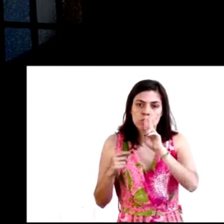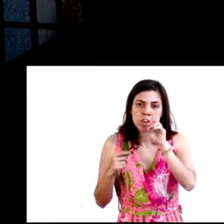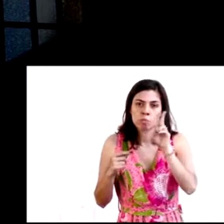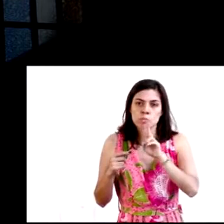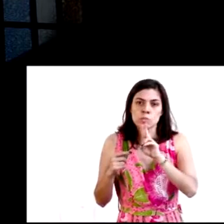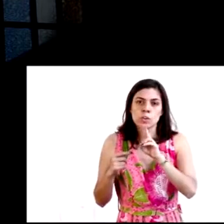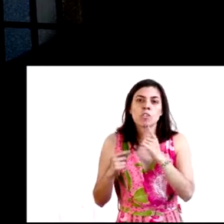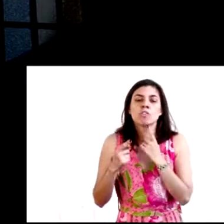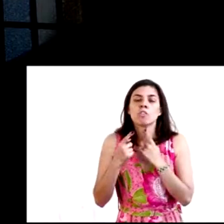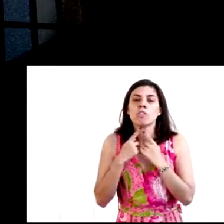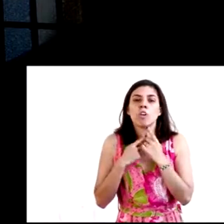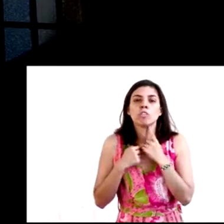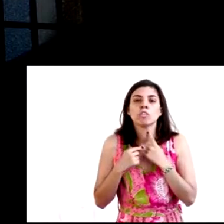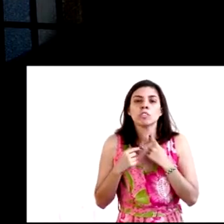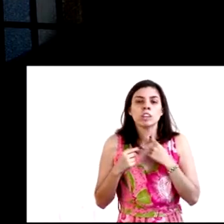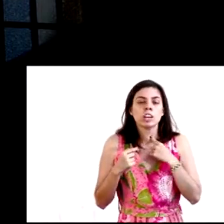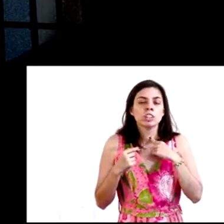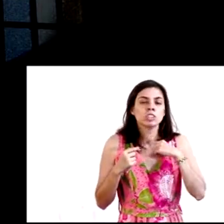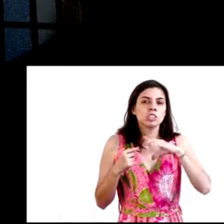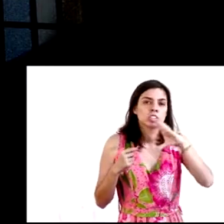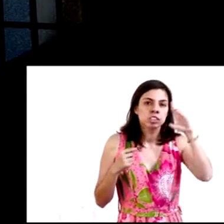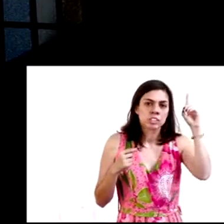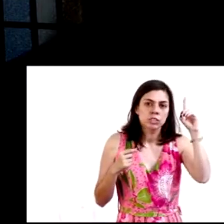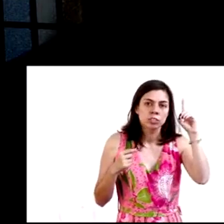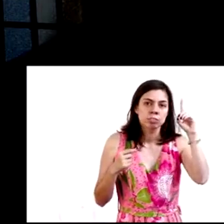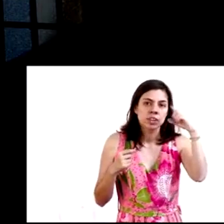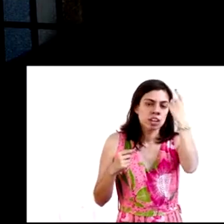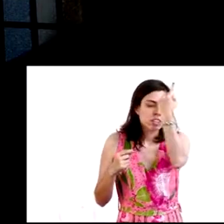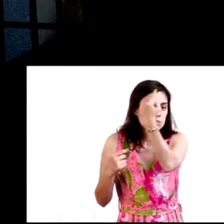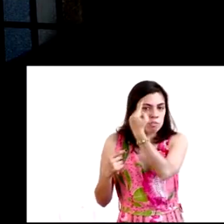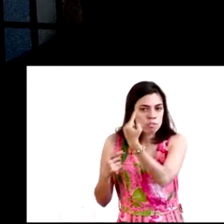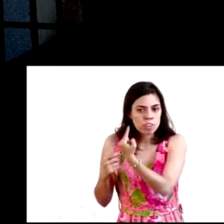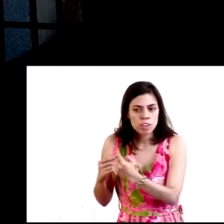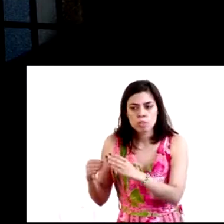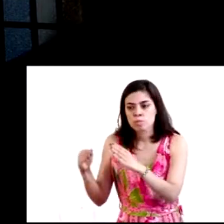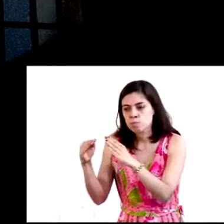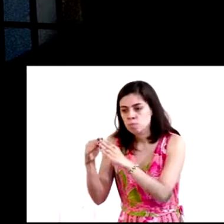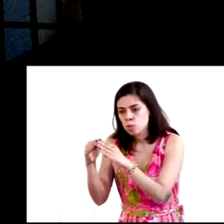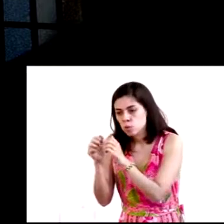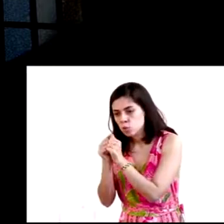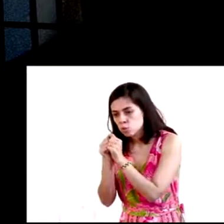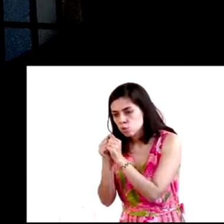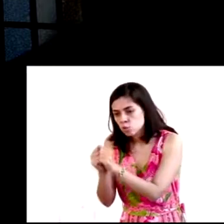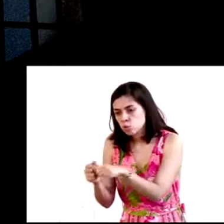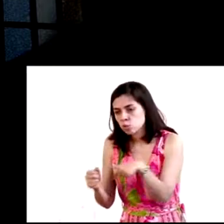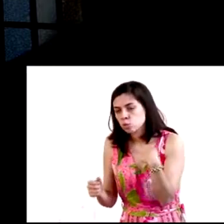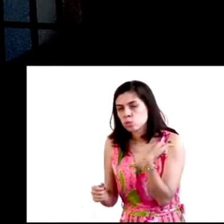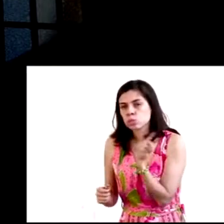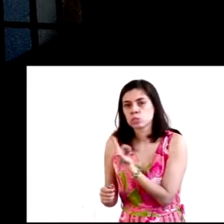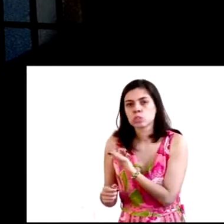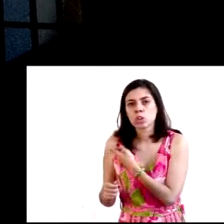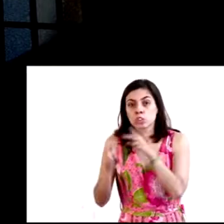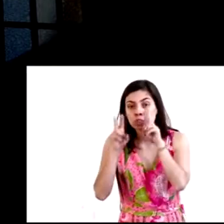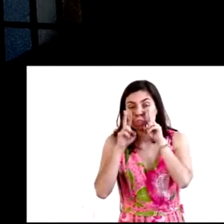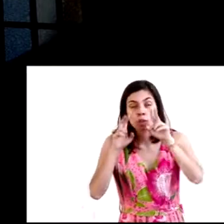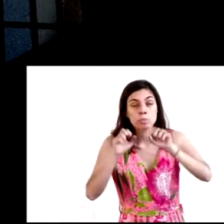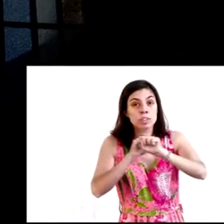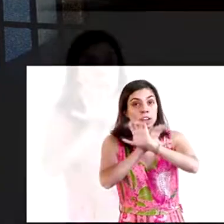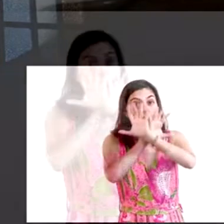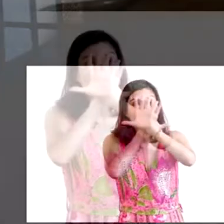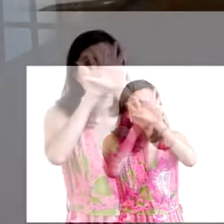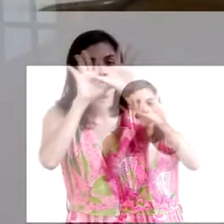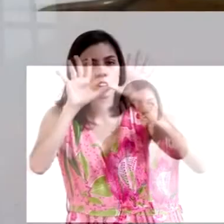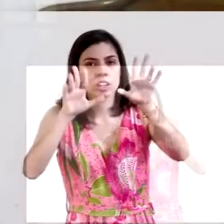nós, cheio de graça e de verdade, e vimos a sua glória, glória como do unigênito do